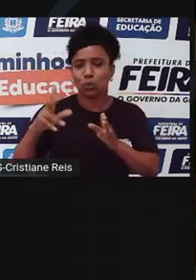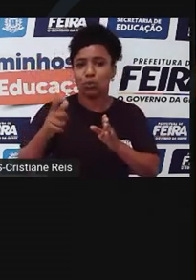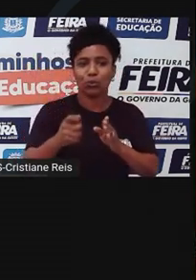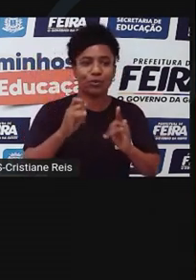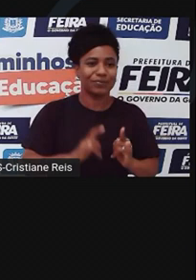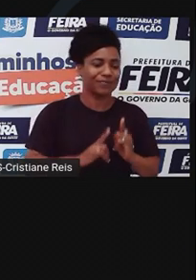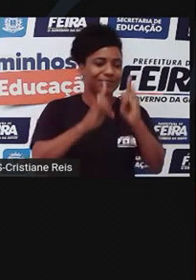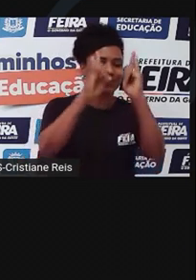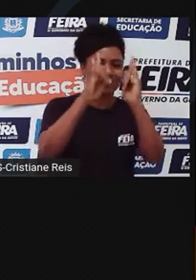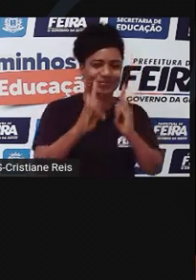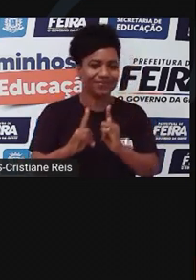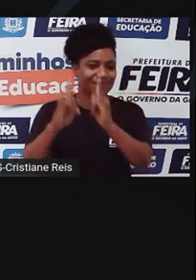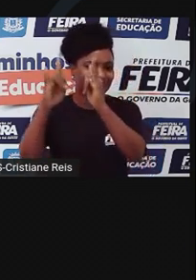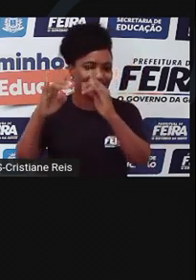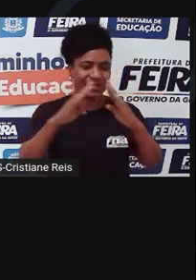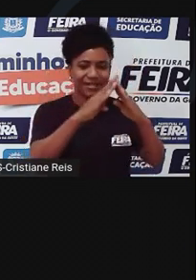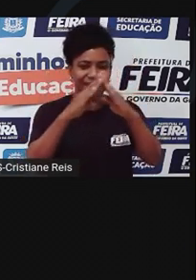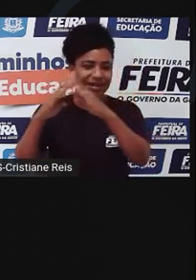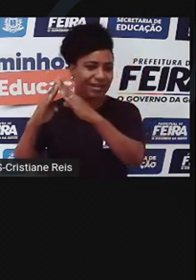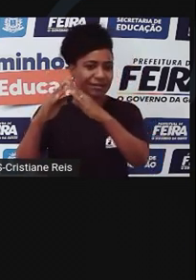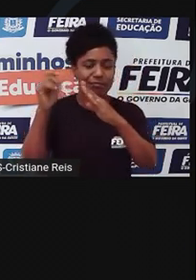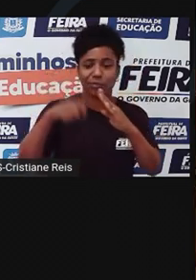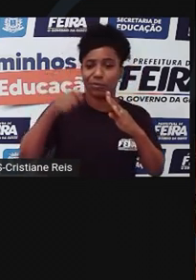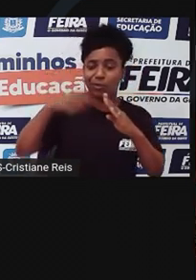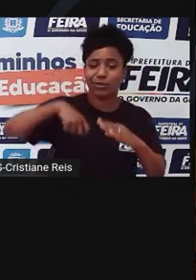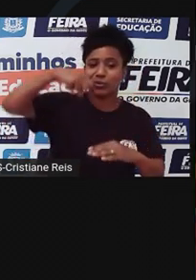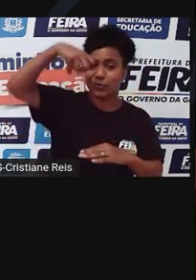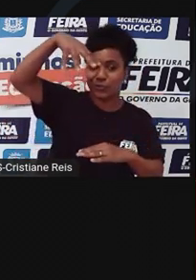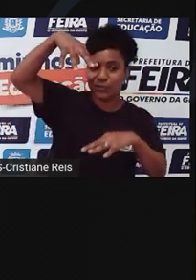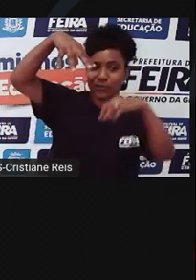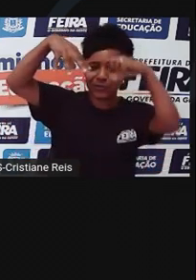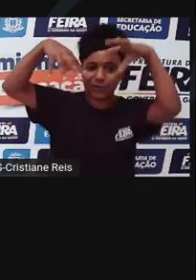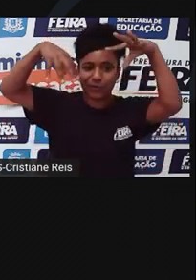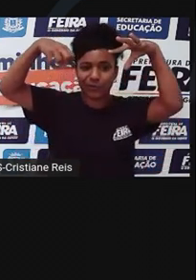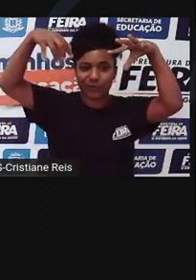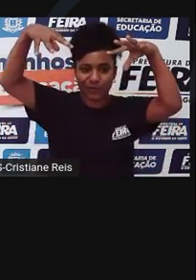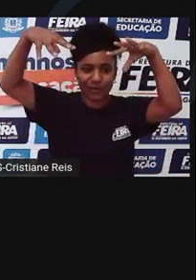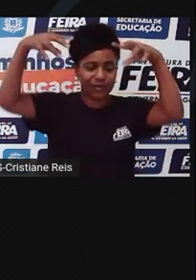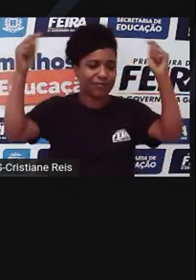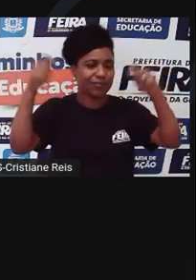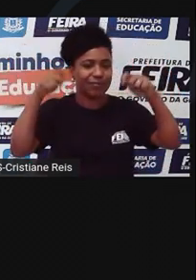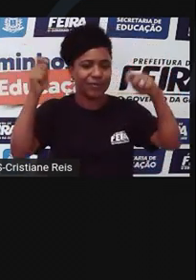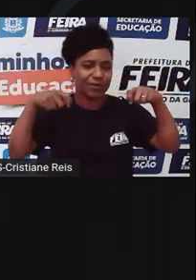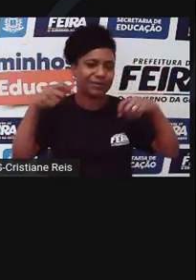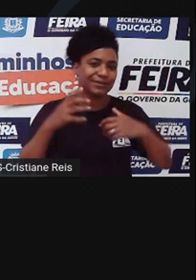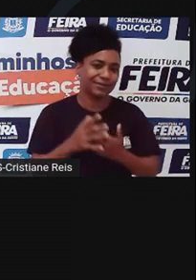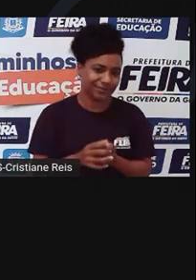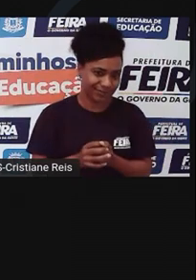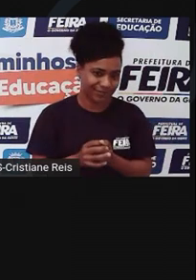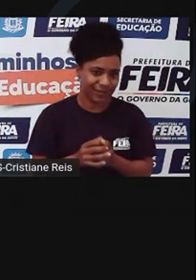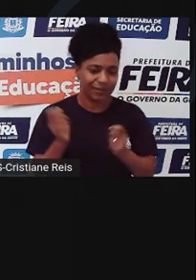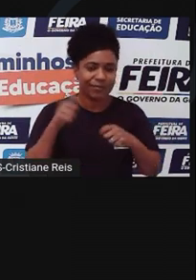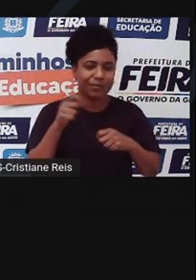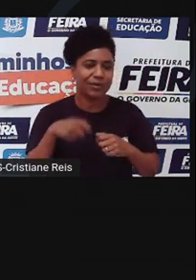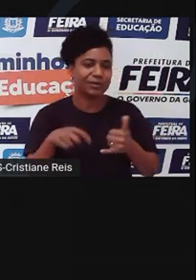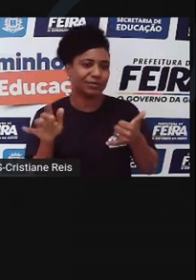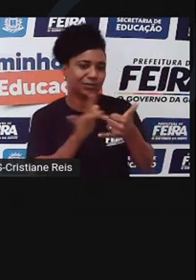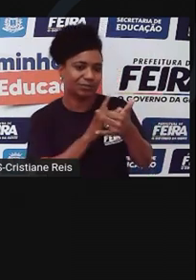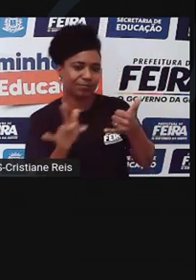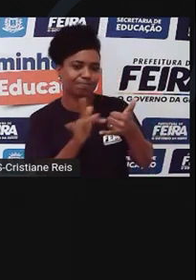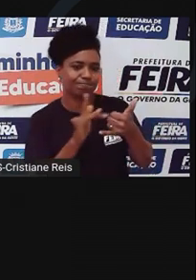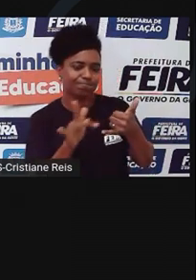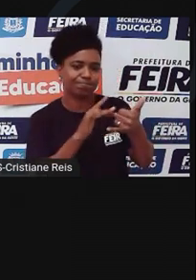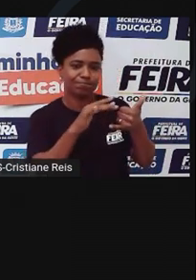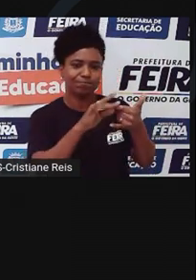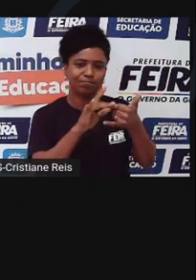a temperatura de um quarto EA luminosidade podem ser ajustados automaticamente a partir da comunicação entre dispositivos com sensores